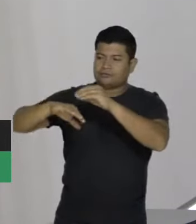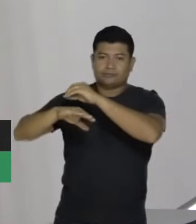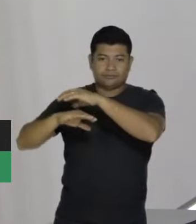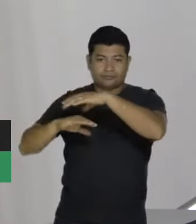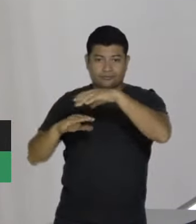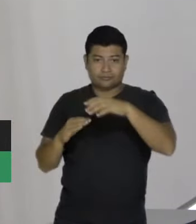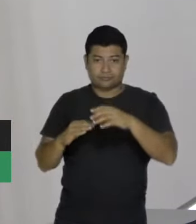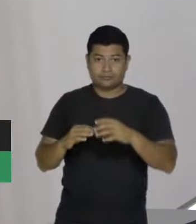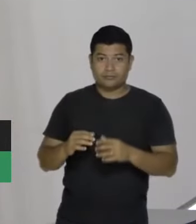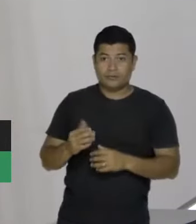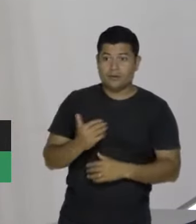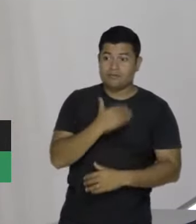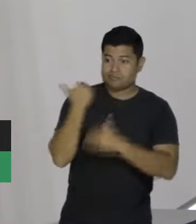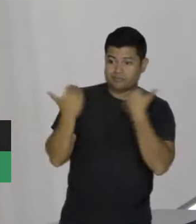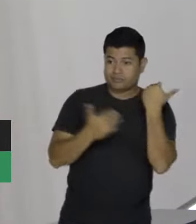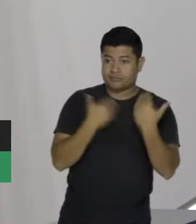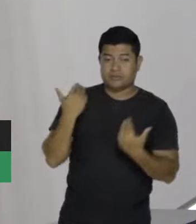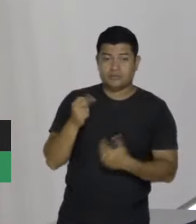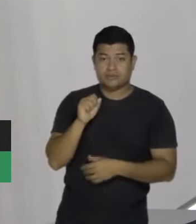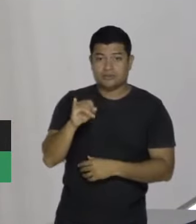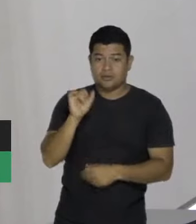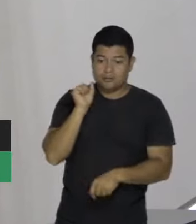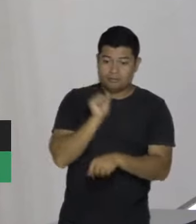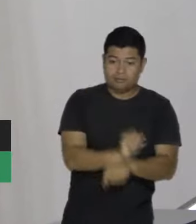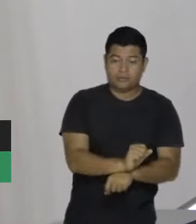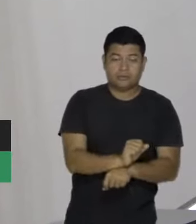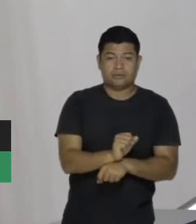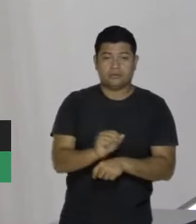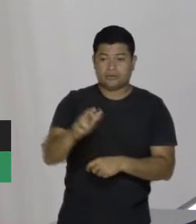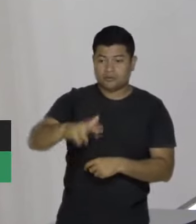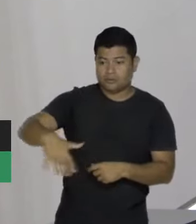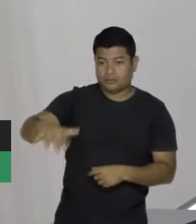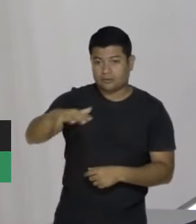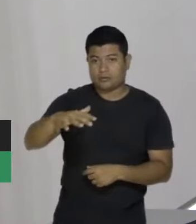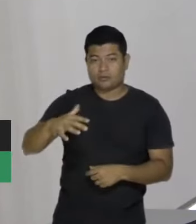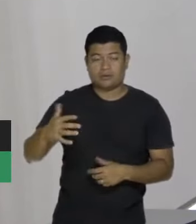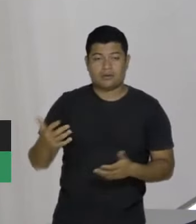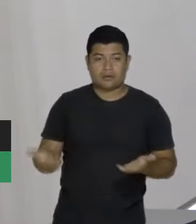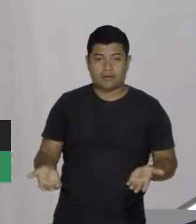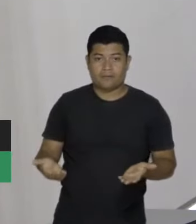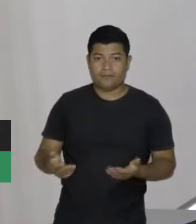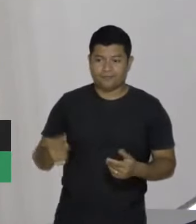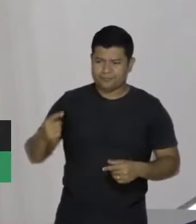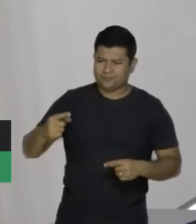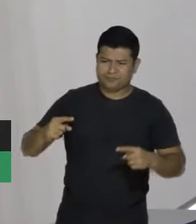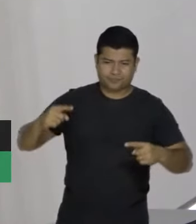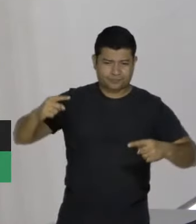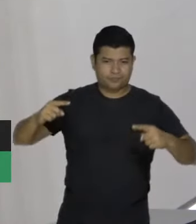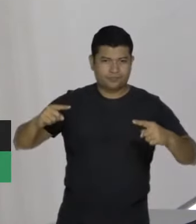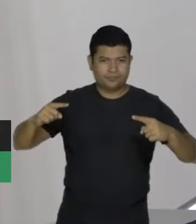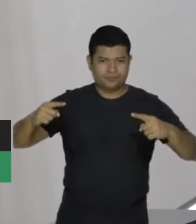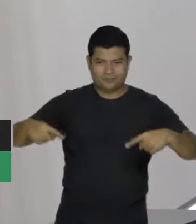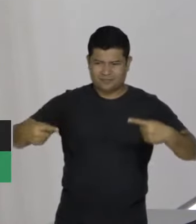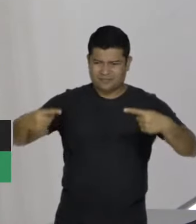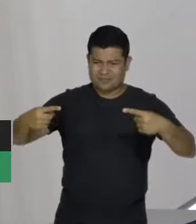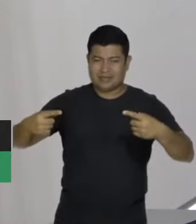vidas, se você vai parar regiões, se você vai brecar o